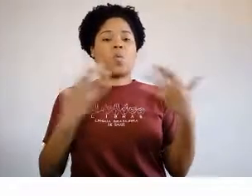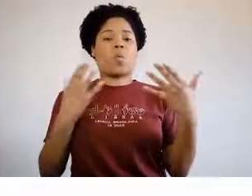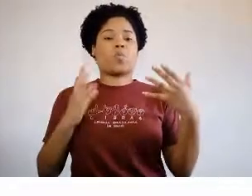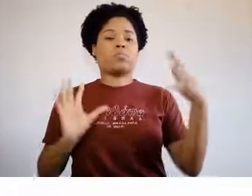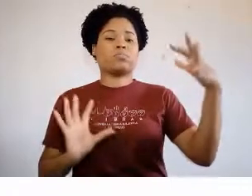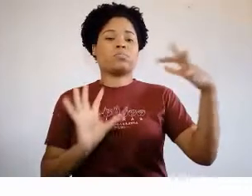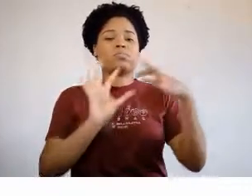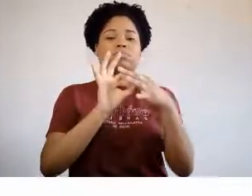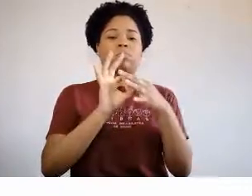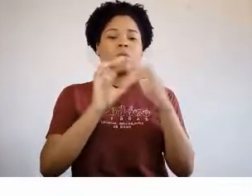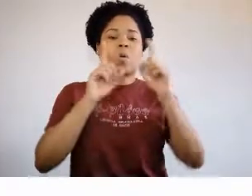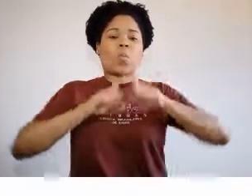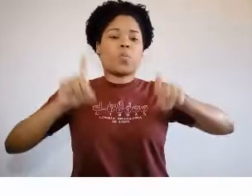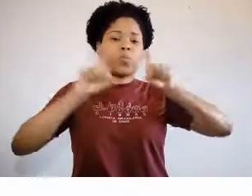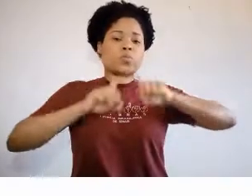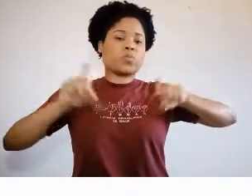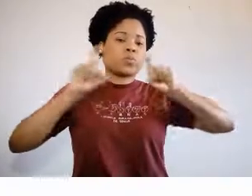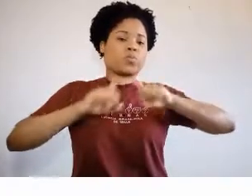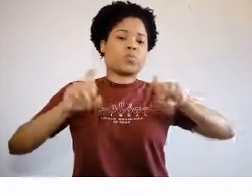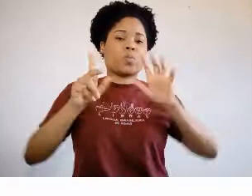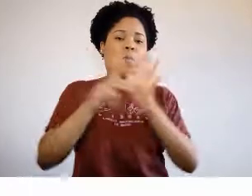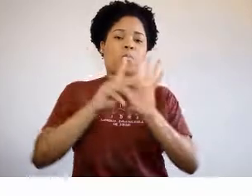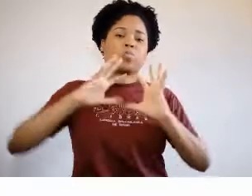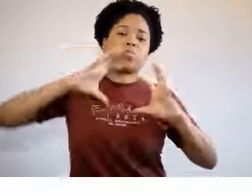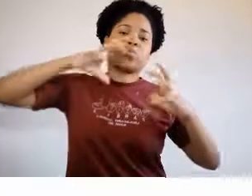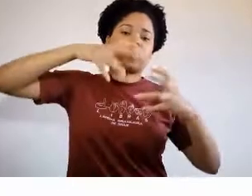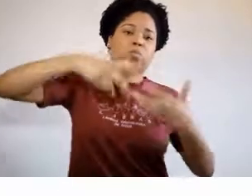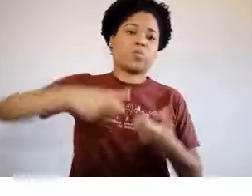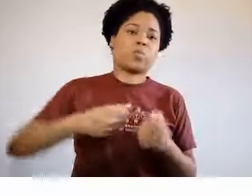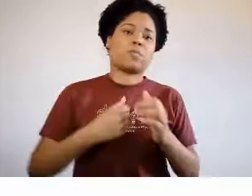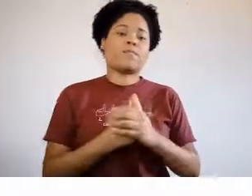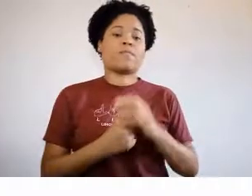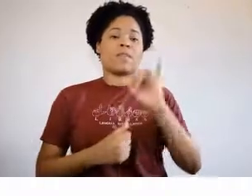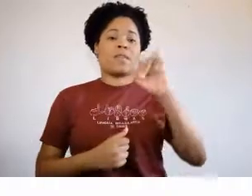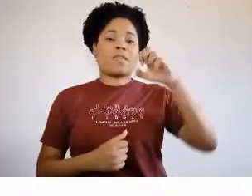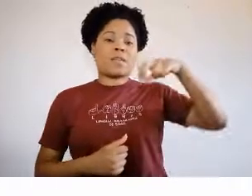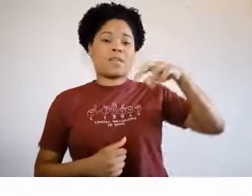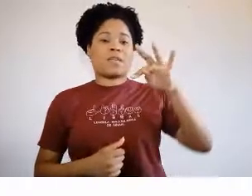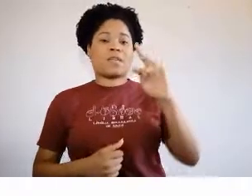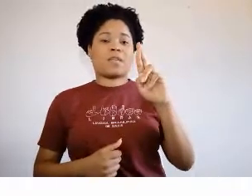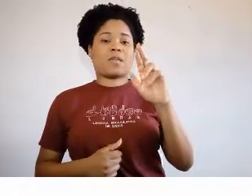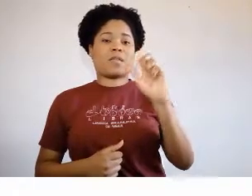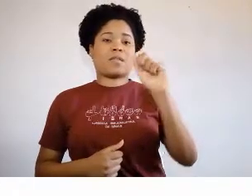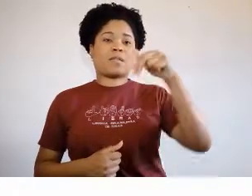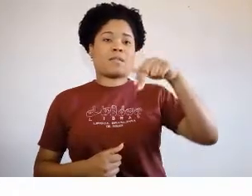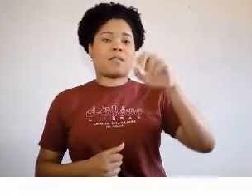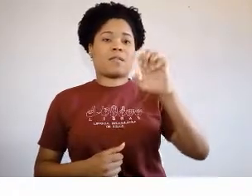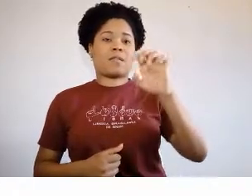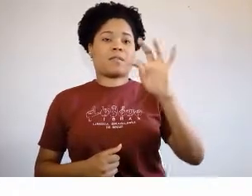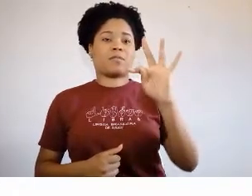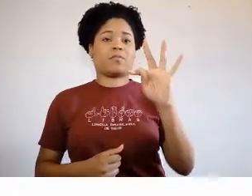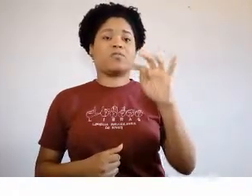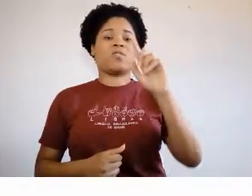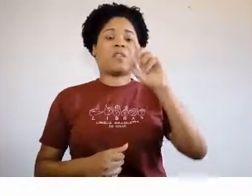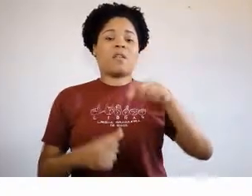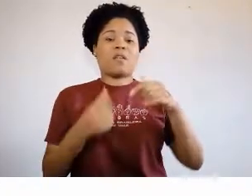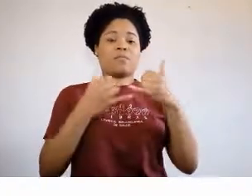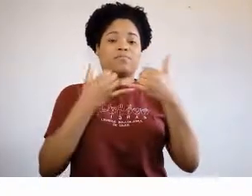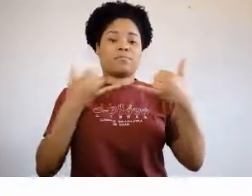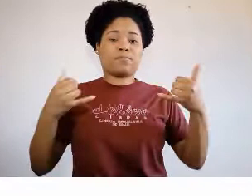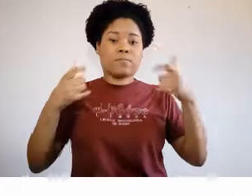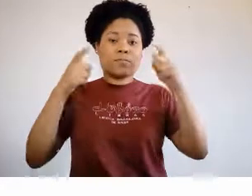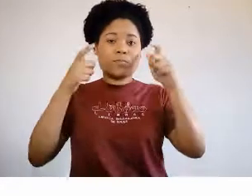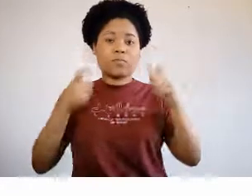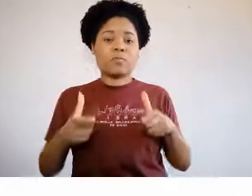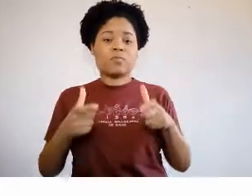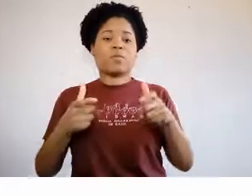que conecta, computadores e equipamentos do mundo inteiro. Intranet. Intranet já